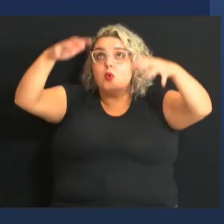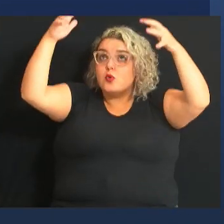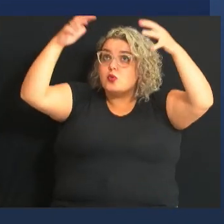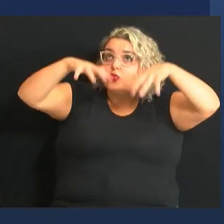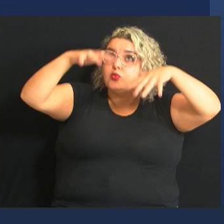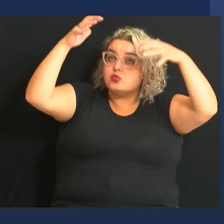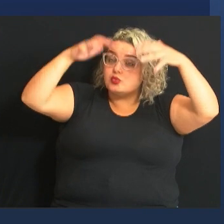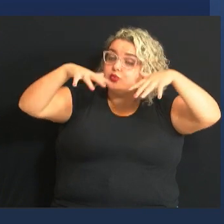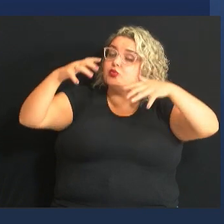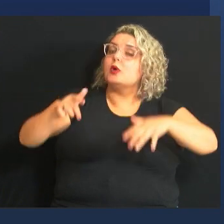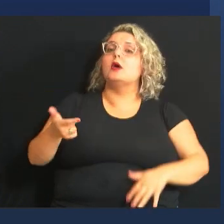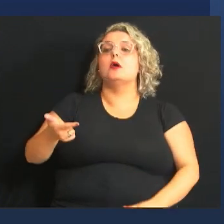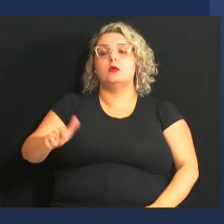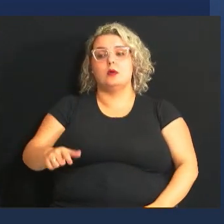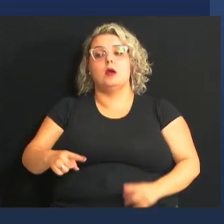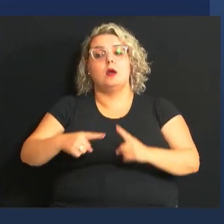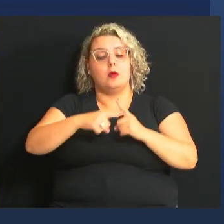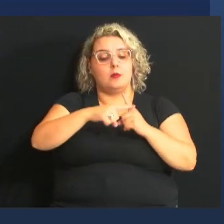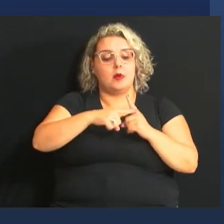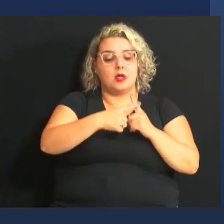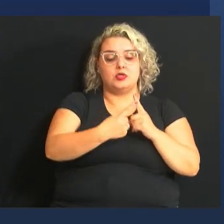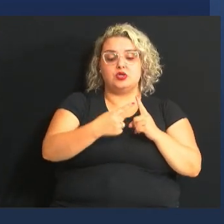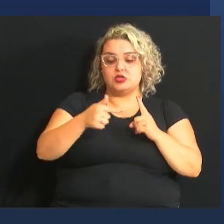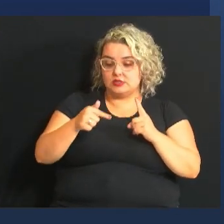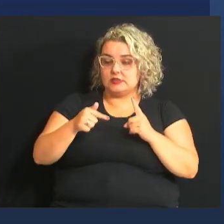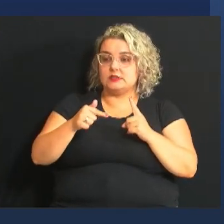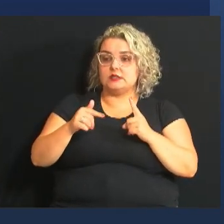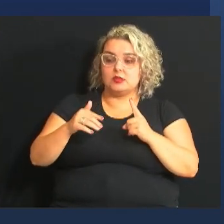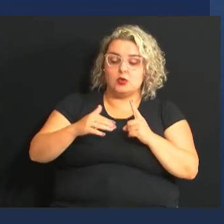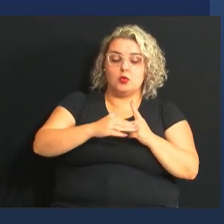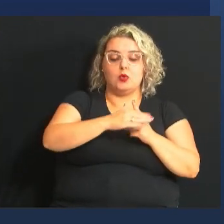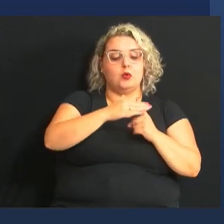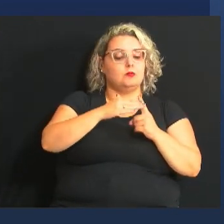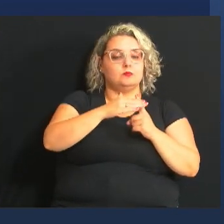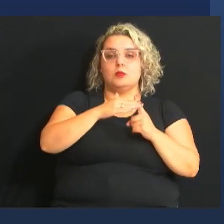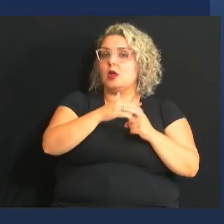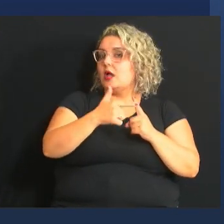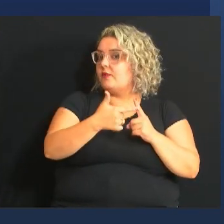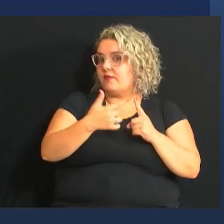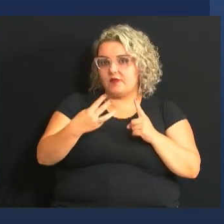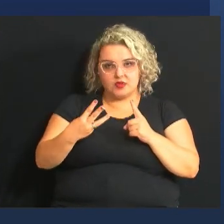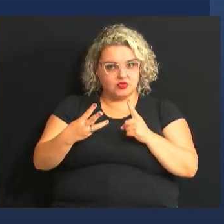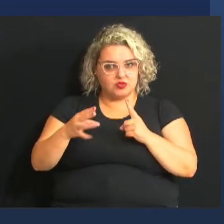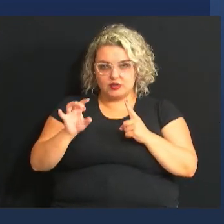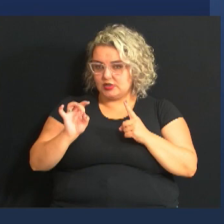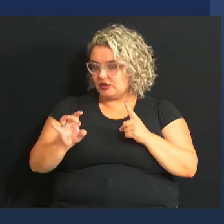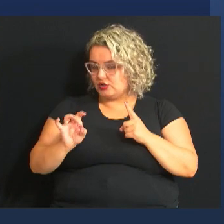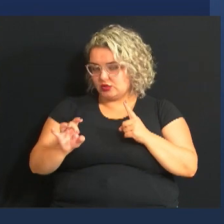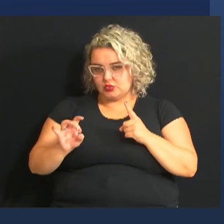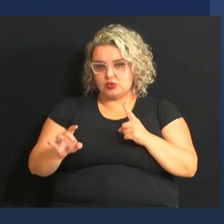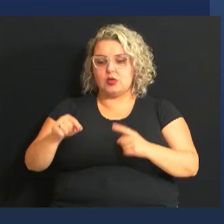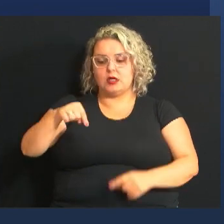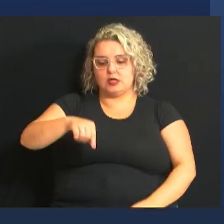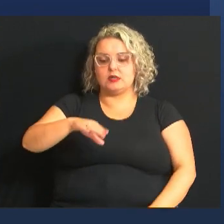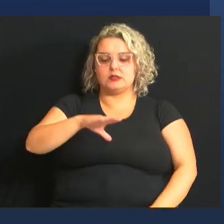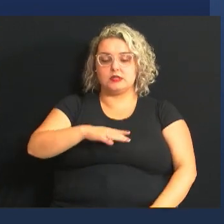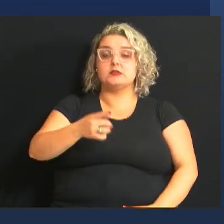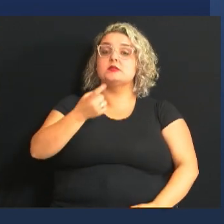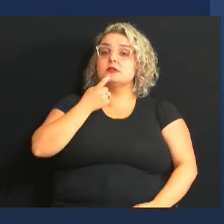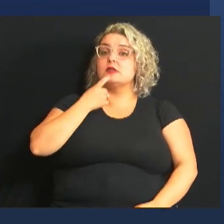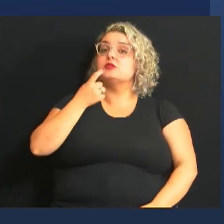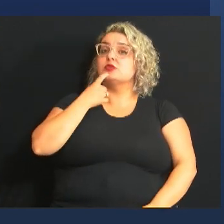presença, mínima de 17 graus e a máxima não passa dos 23 graus aqui para a cidade